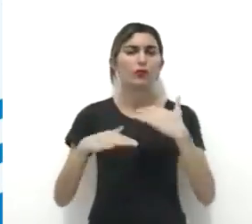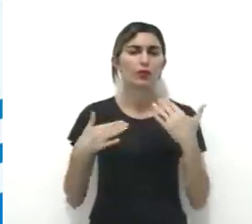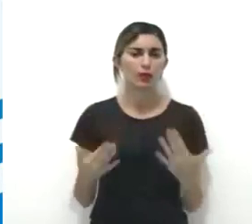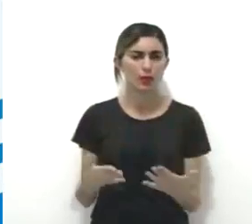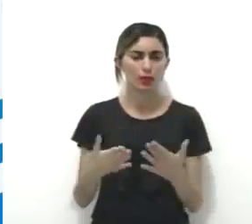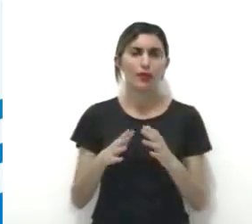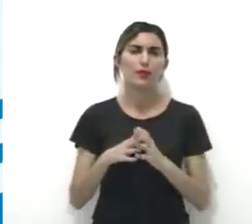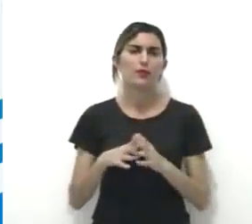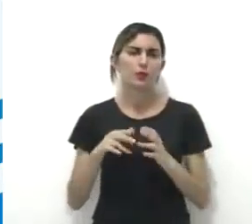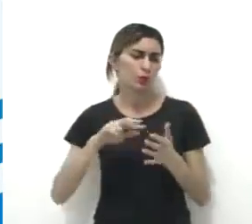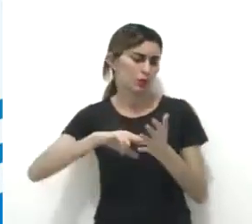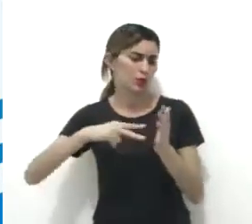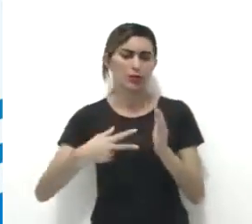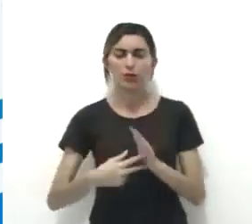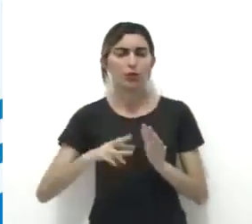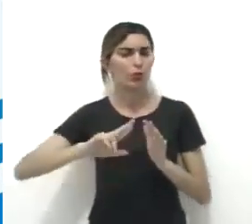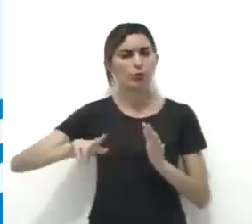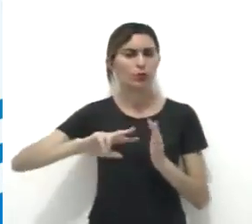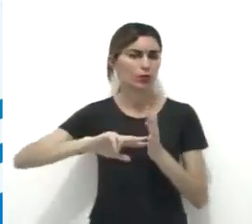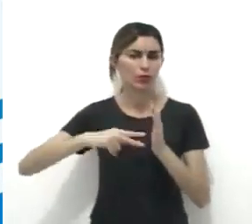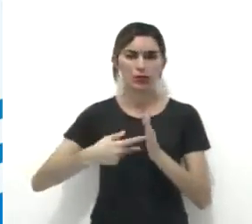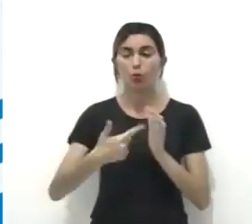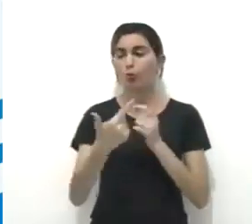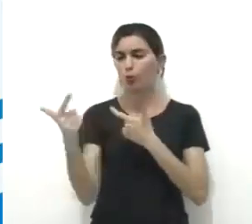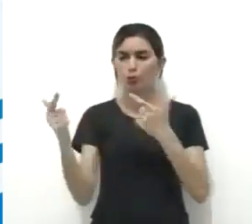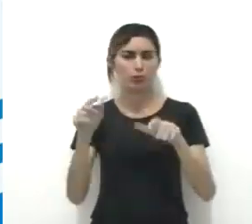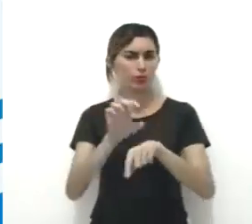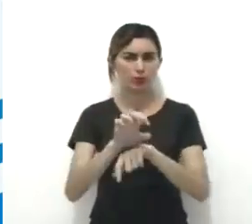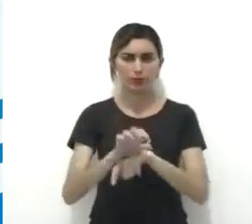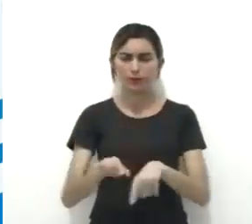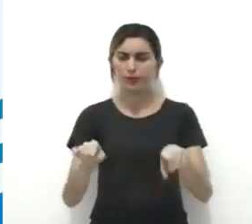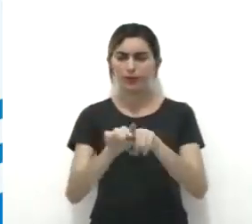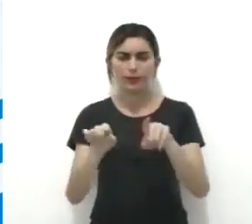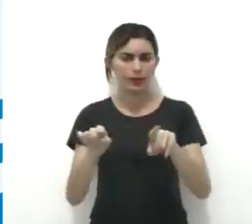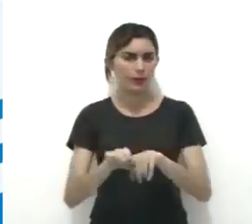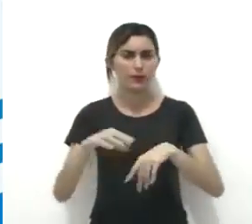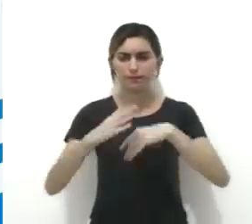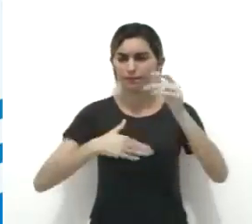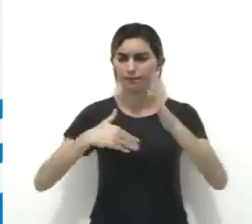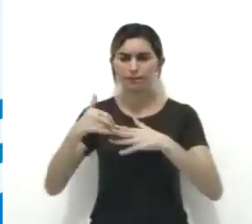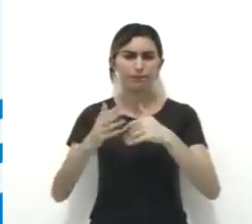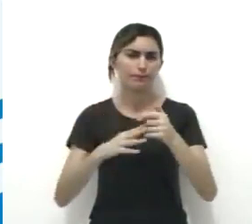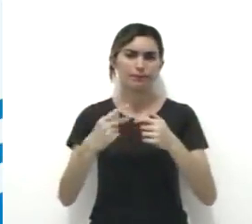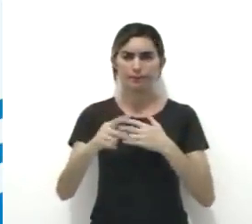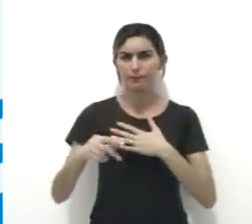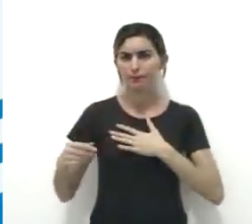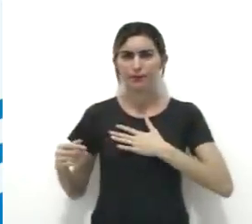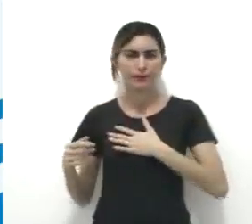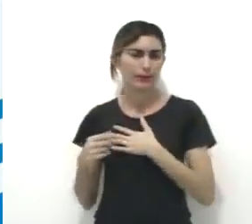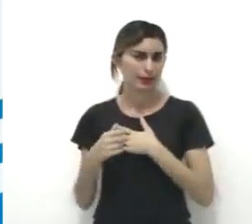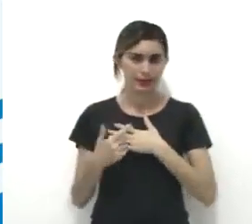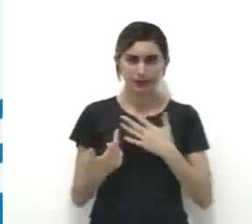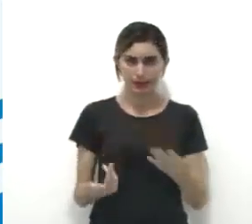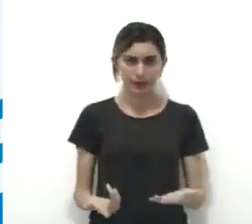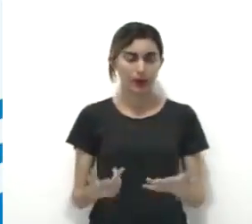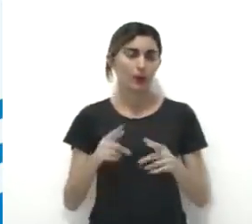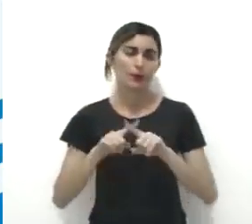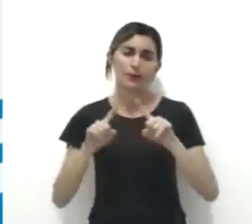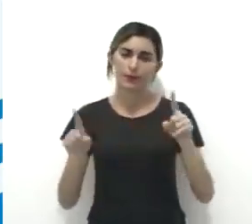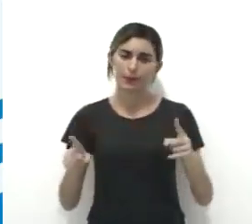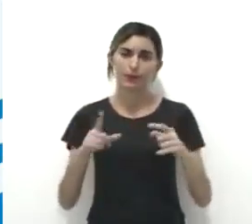estado pertence? Isso não significa que outros estados também pratiquem essas danças, vivenciem essas